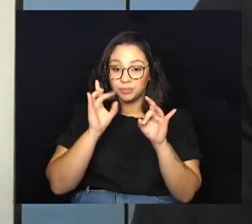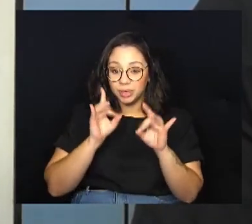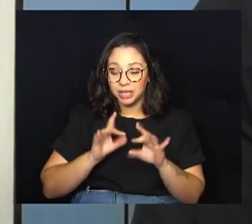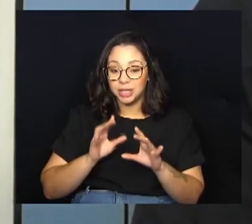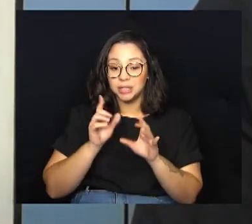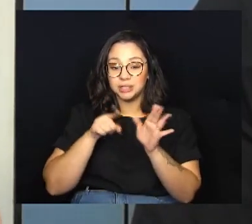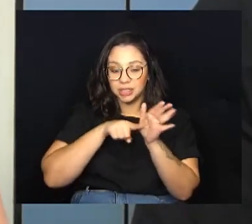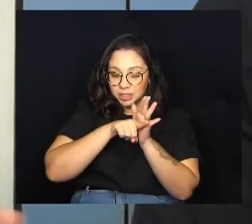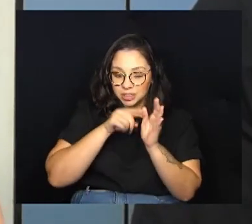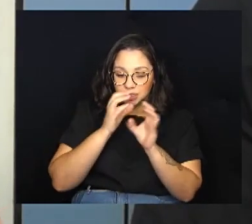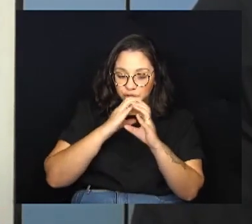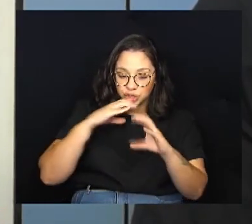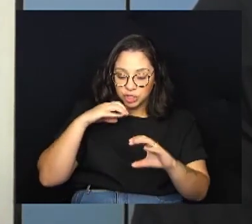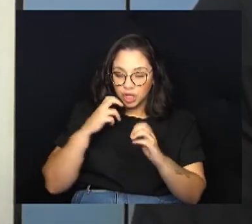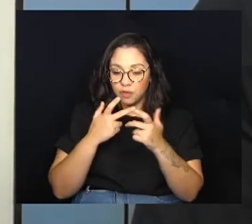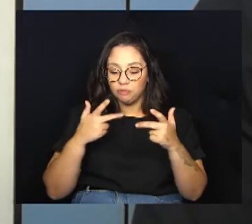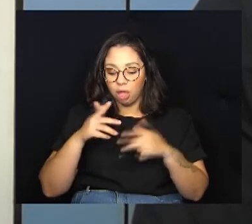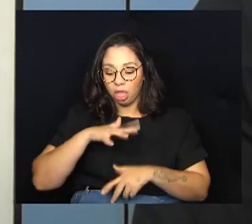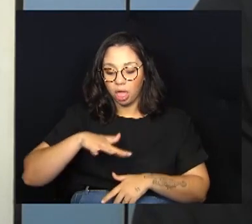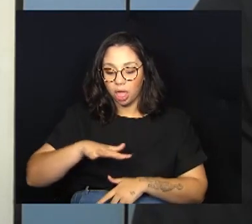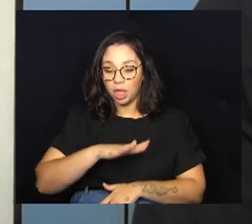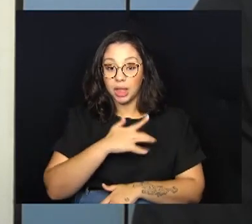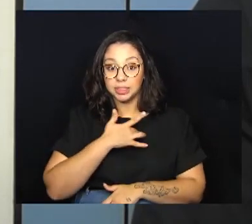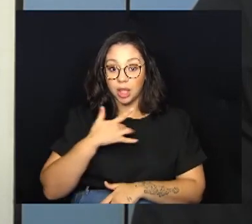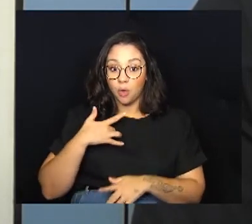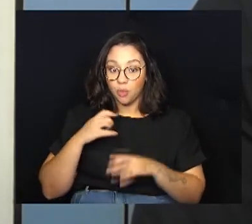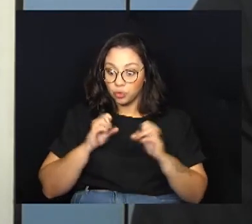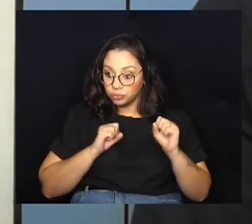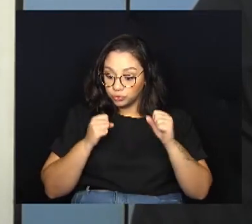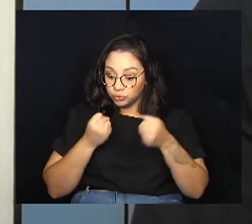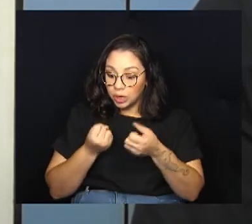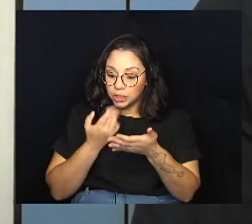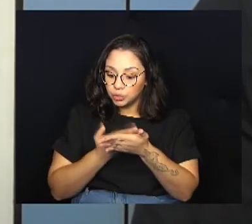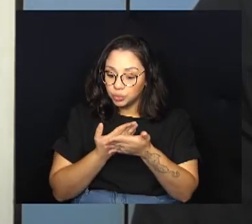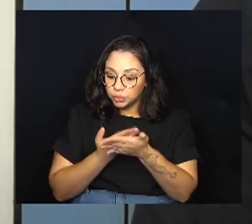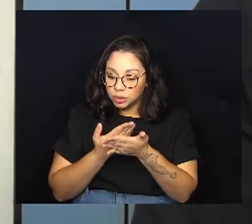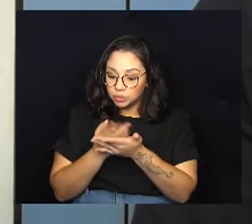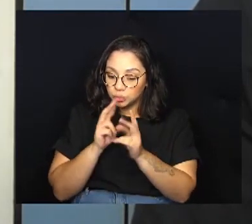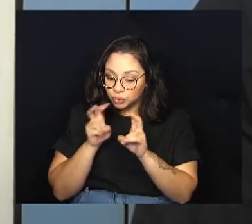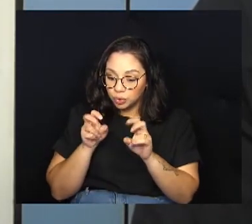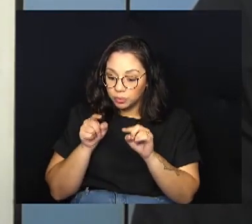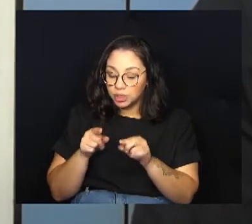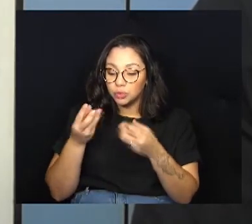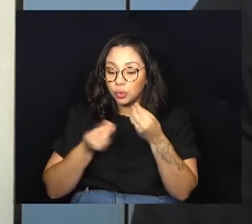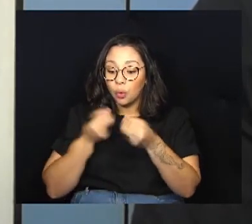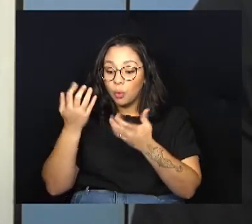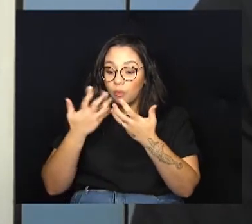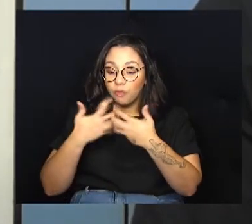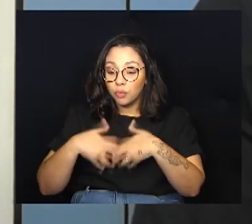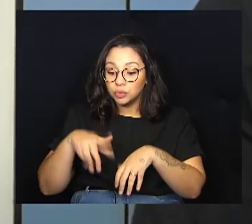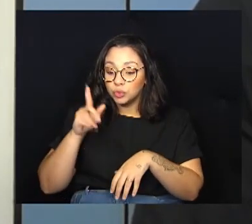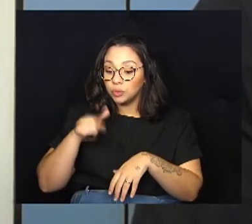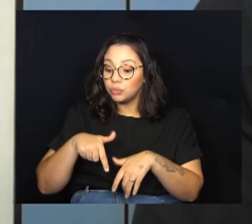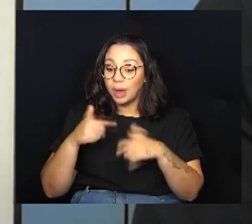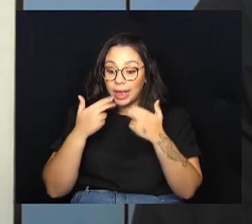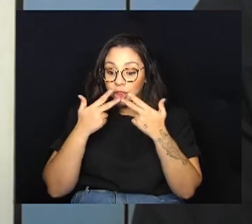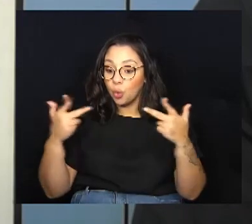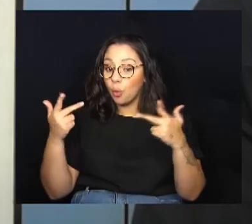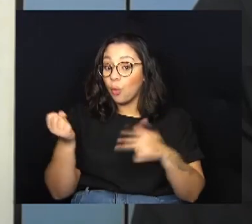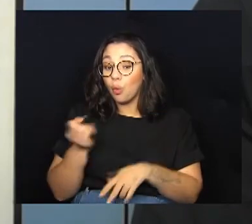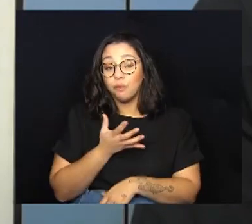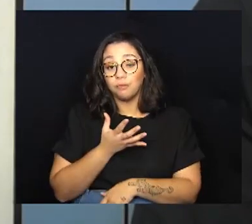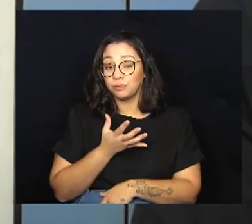em relação a serviços que se auto-intitulam como tal, mas acabam prestando serviços de uma forma irregular ao que a